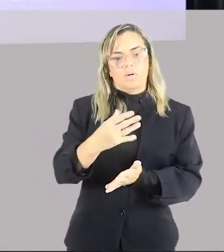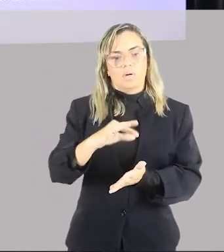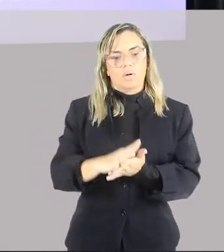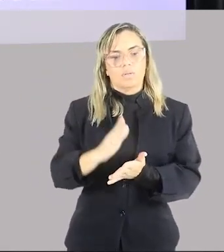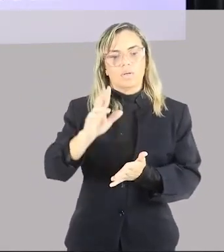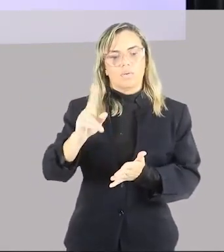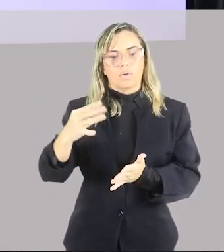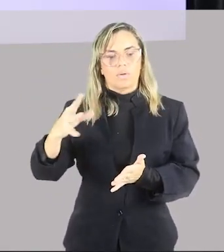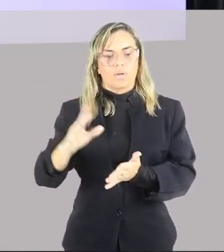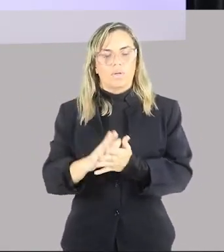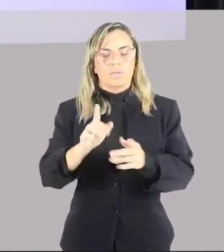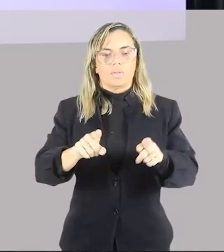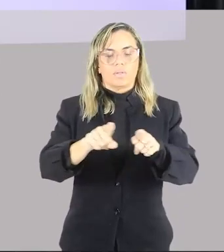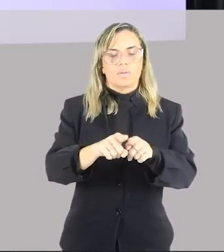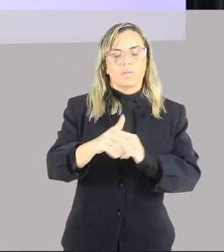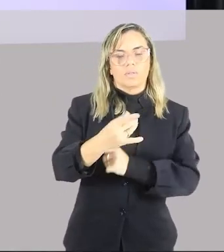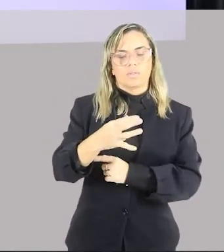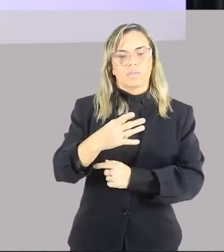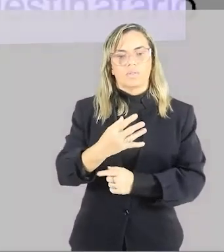discricionário.